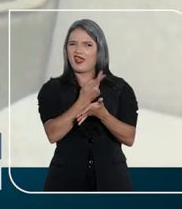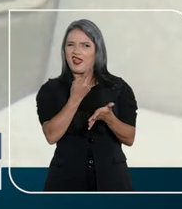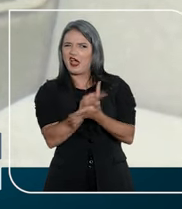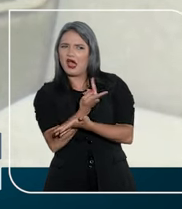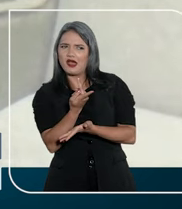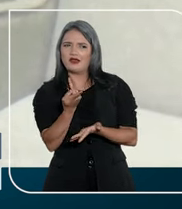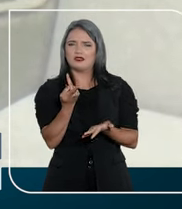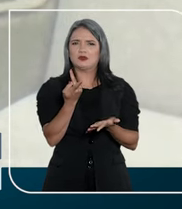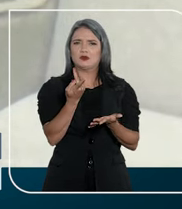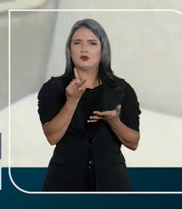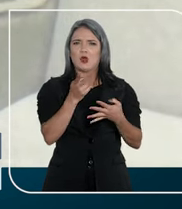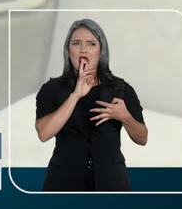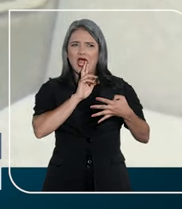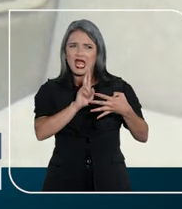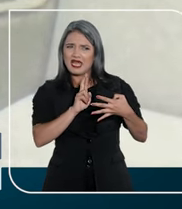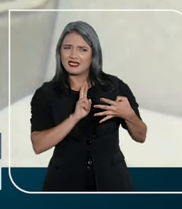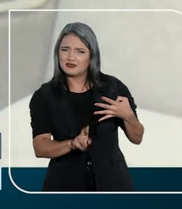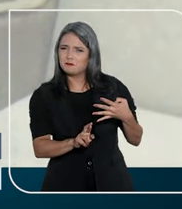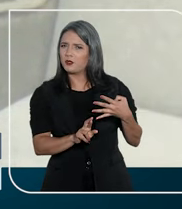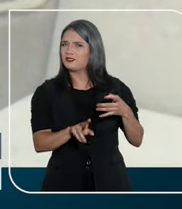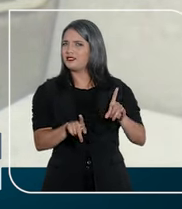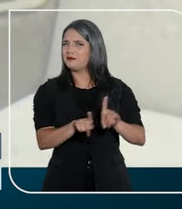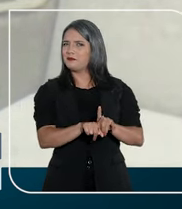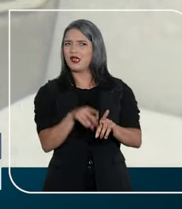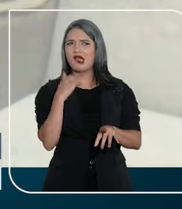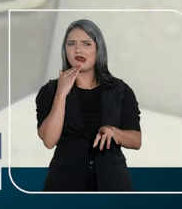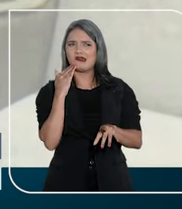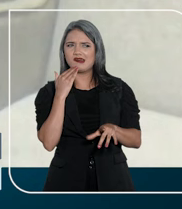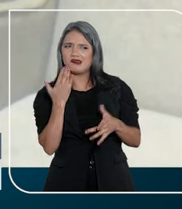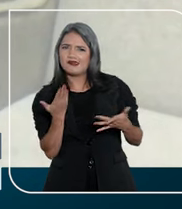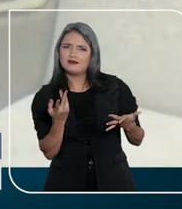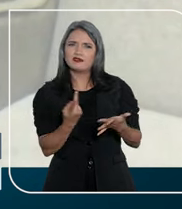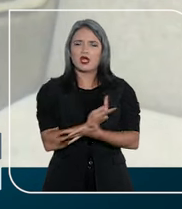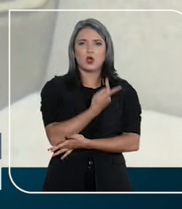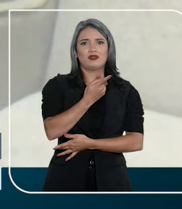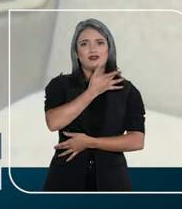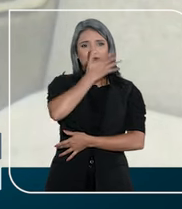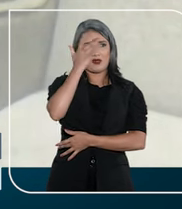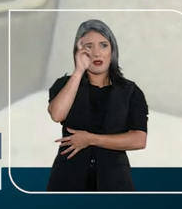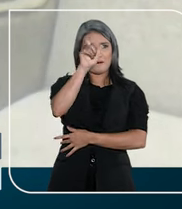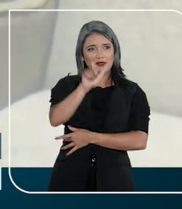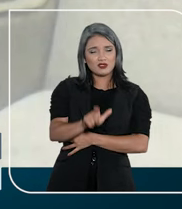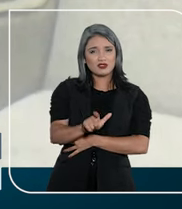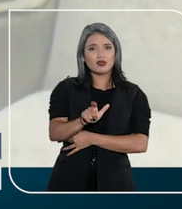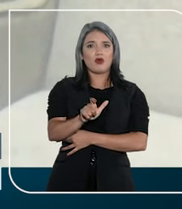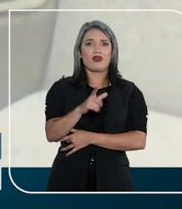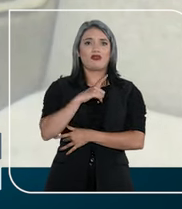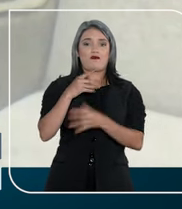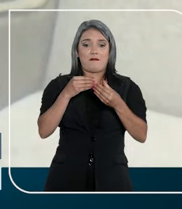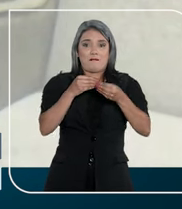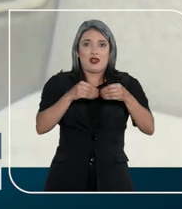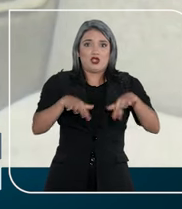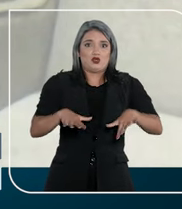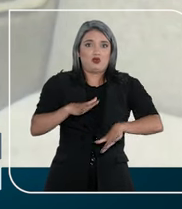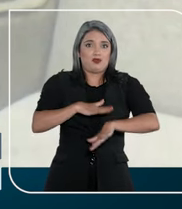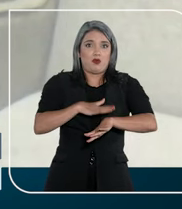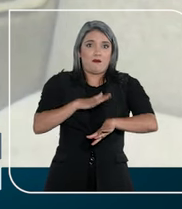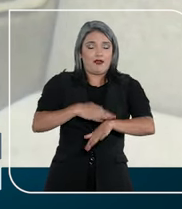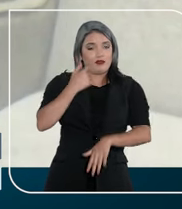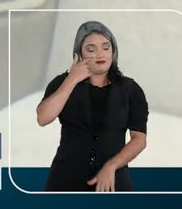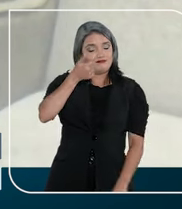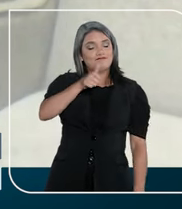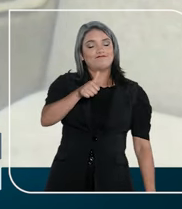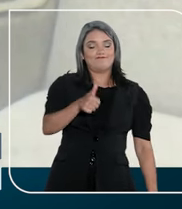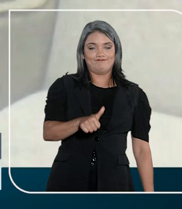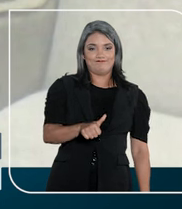resposta da questão não é a mais correta, que houve algum tipo de prejuízo na avaliação da resposta do candidato. E